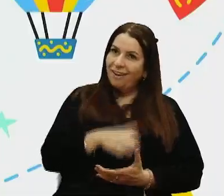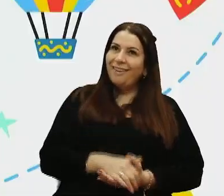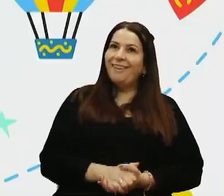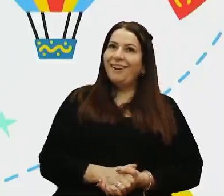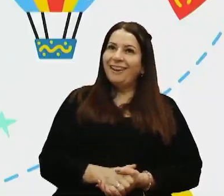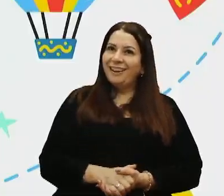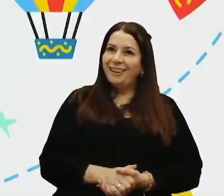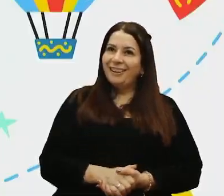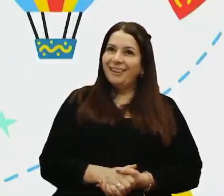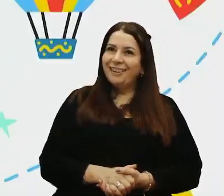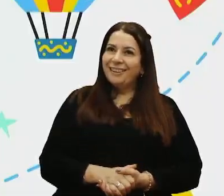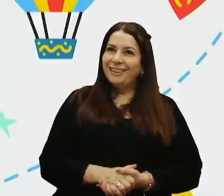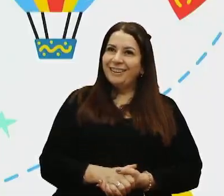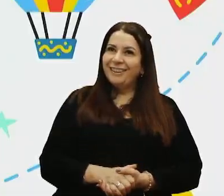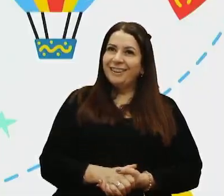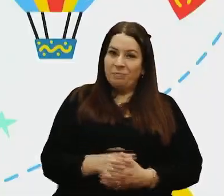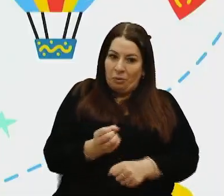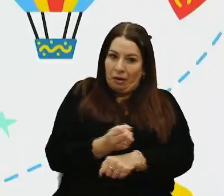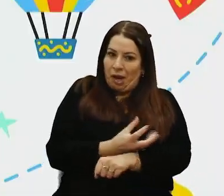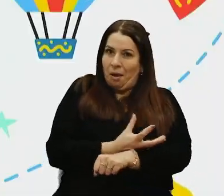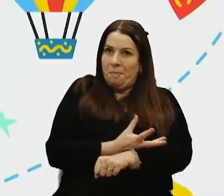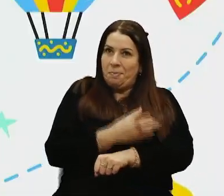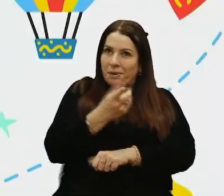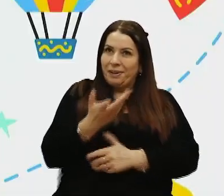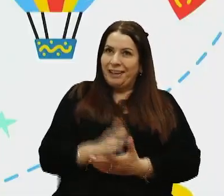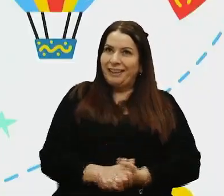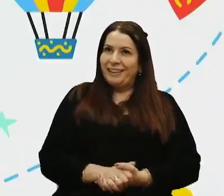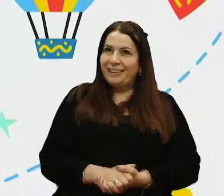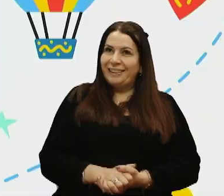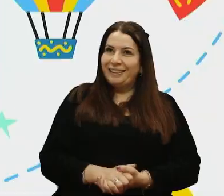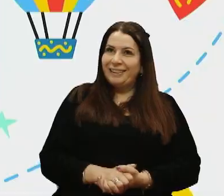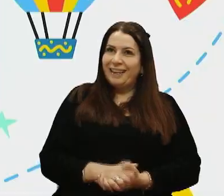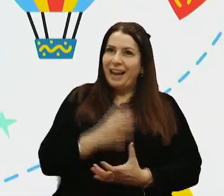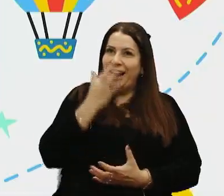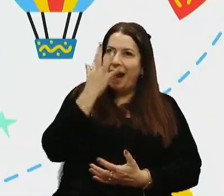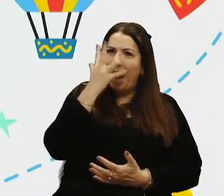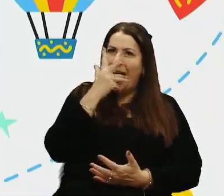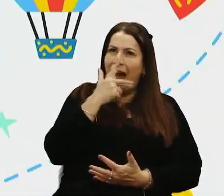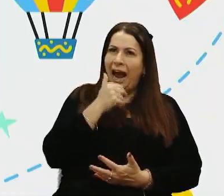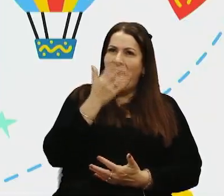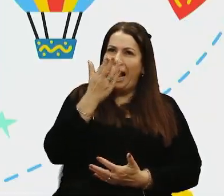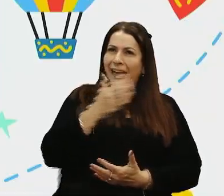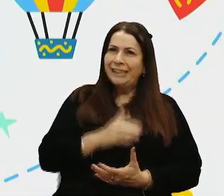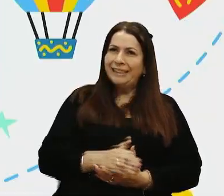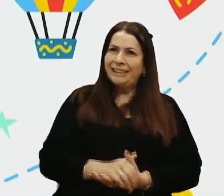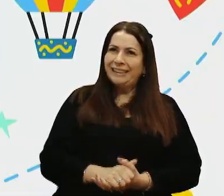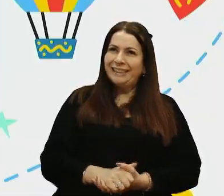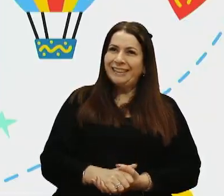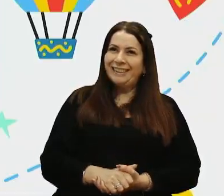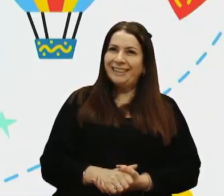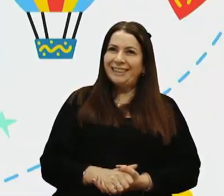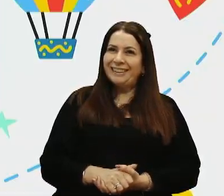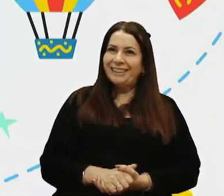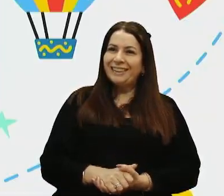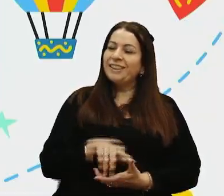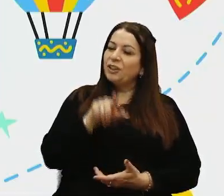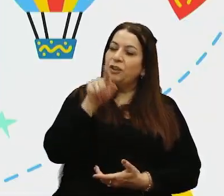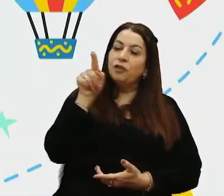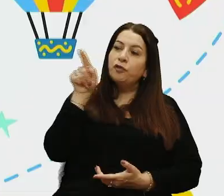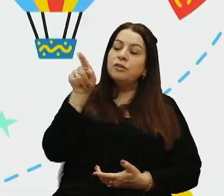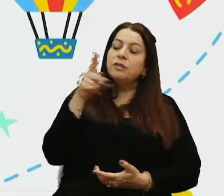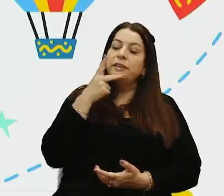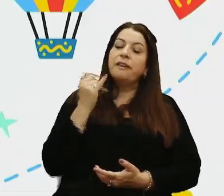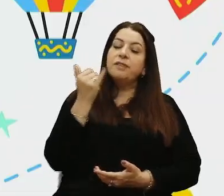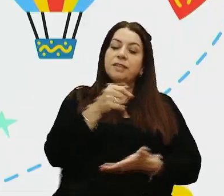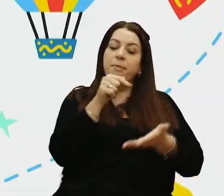só! Deu até um arrepio isso aqui, meu Deus! Olha que lindo! O que você hoje